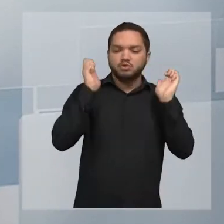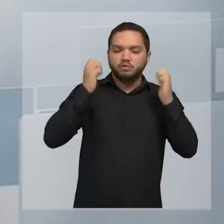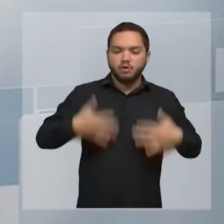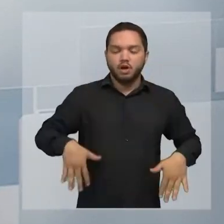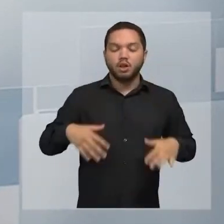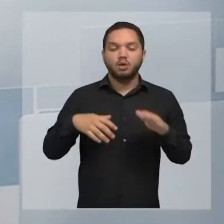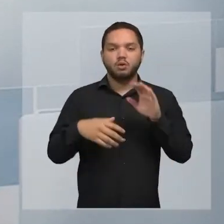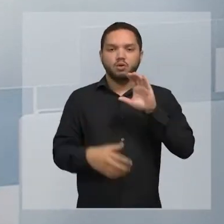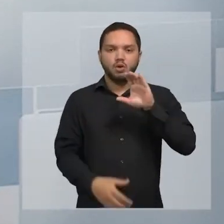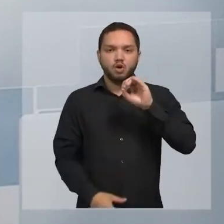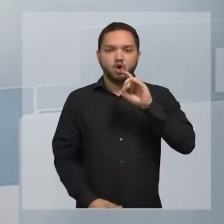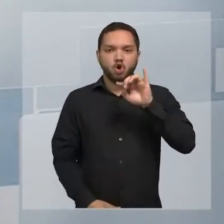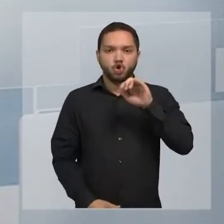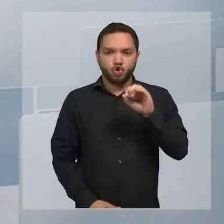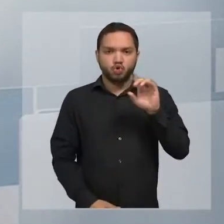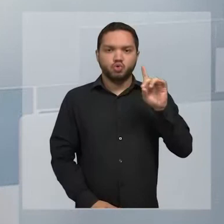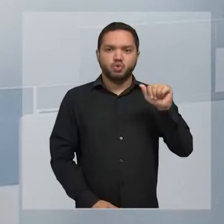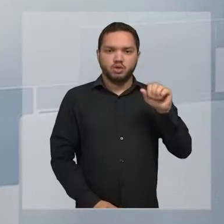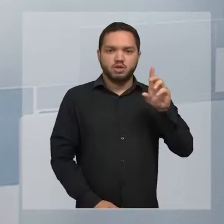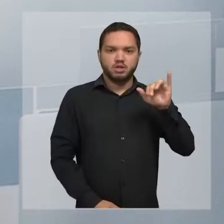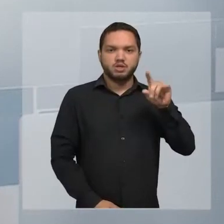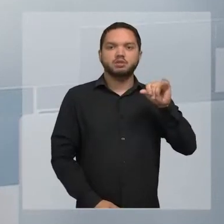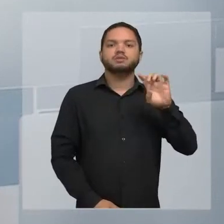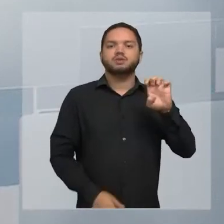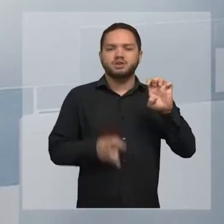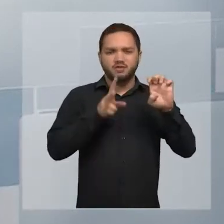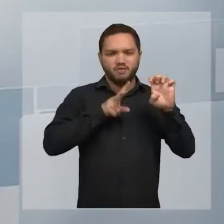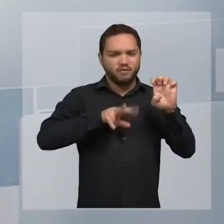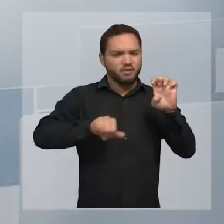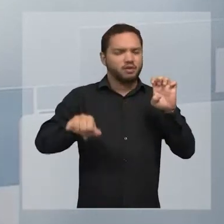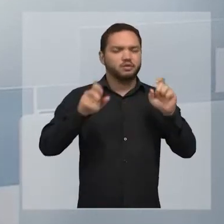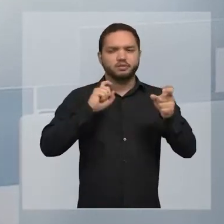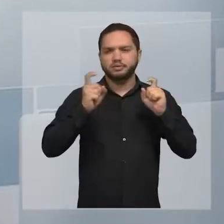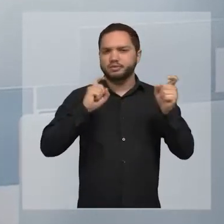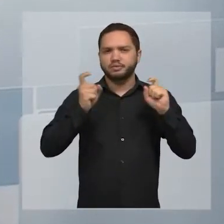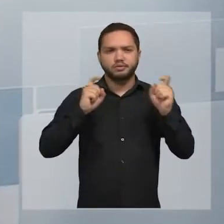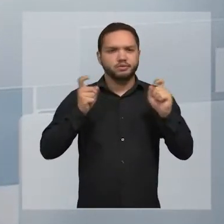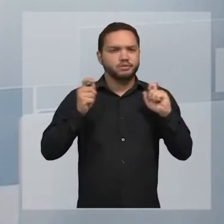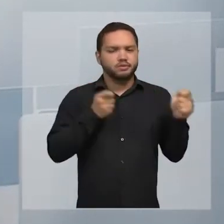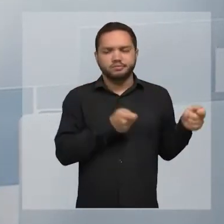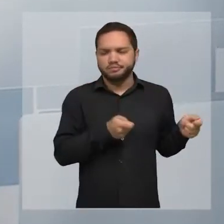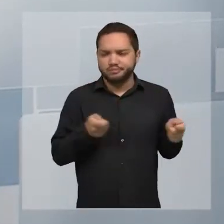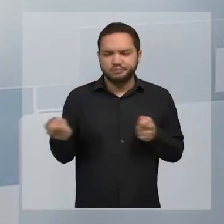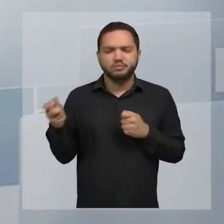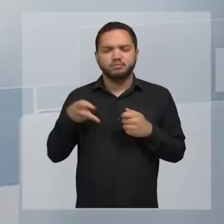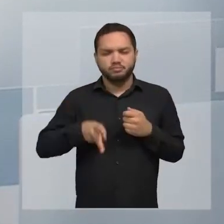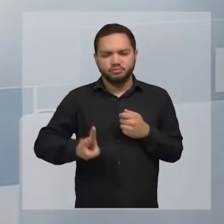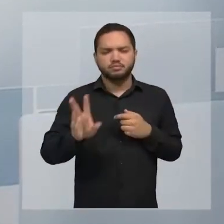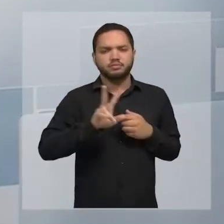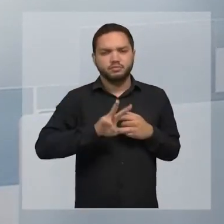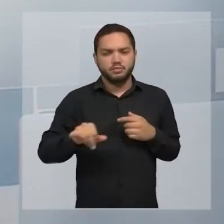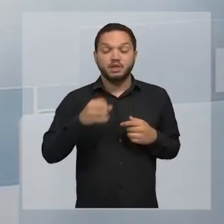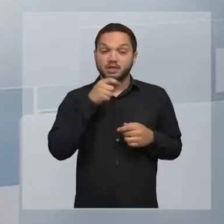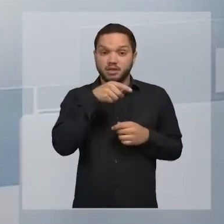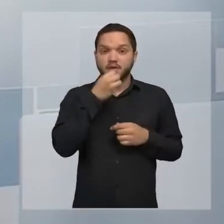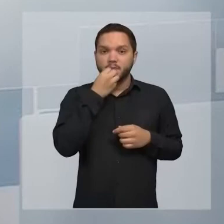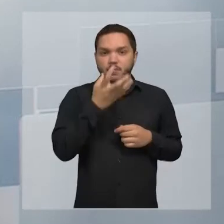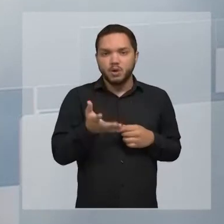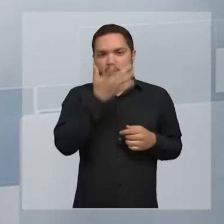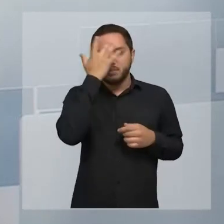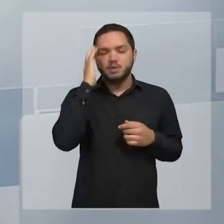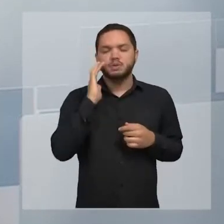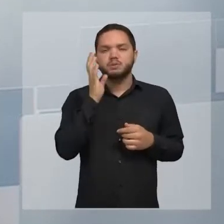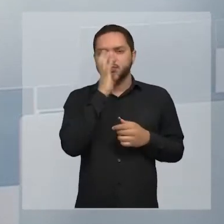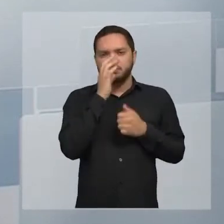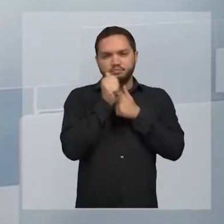e no 1º bloco, o Código da Cidade será uma discussão pertinente e muito interessante para